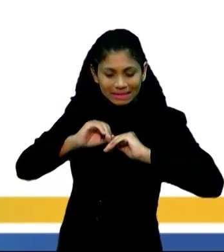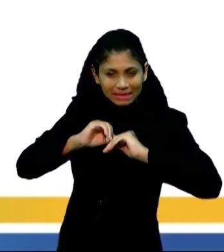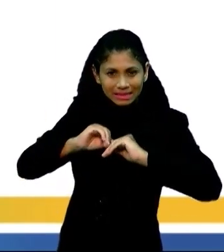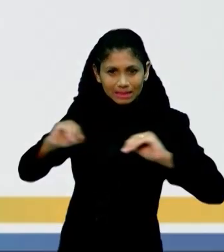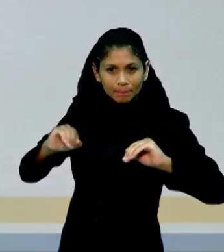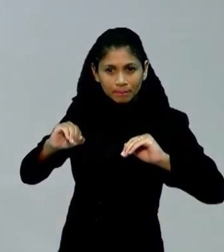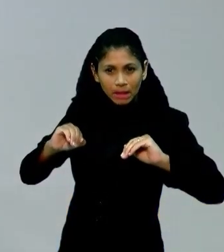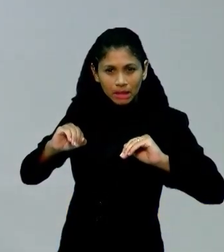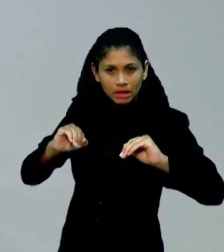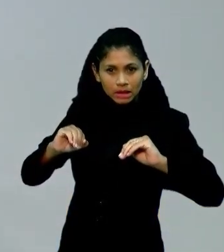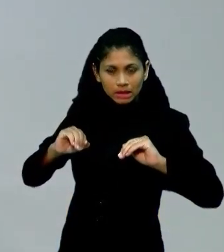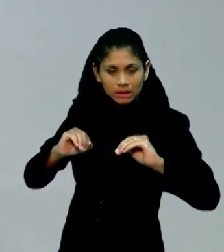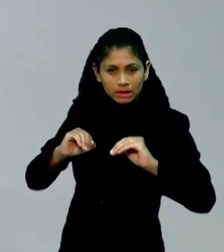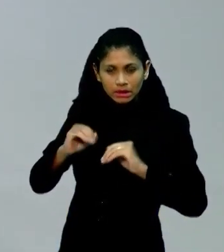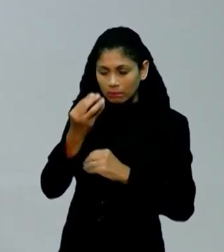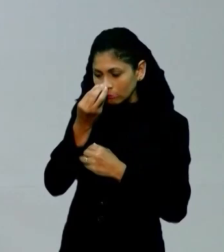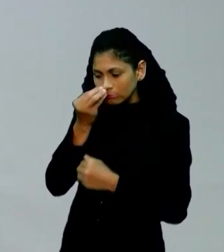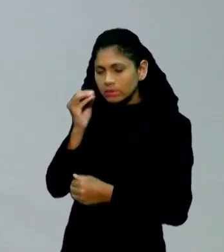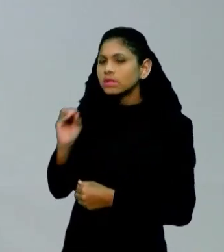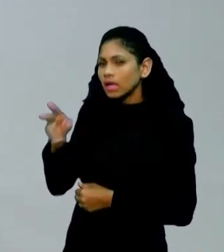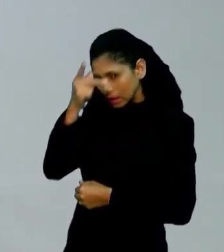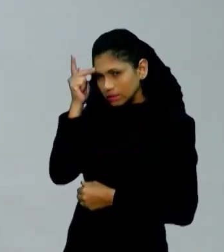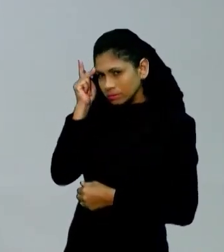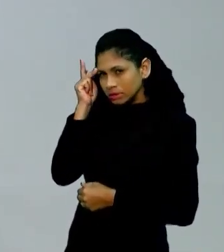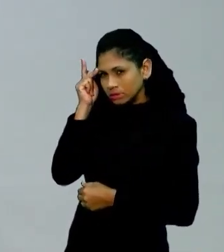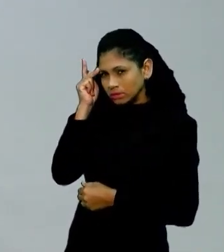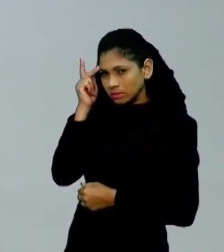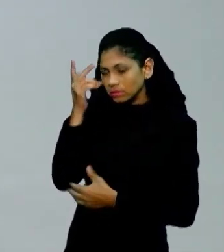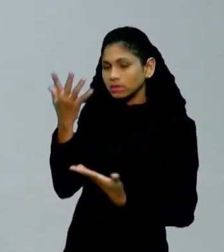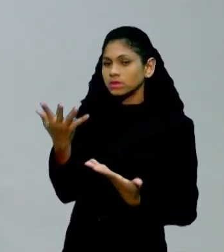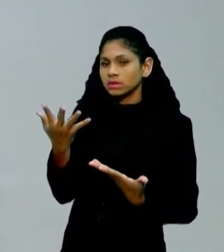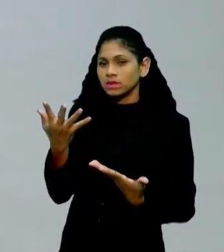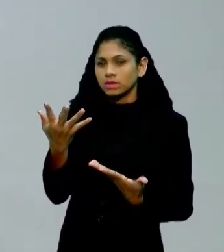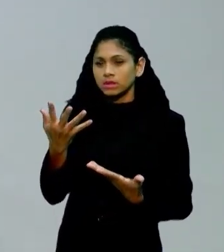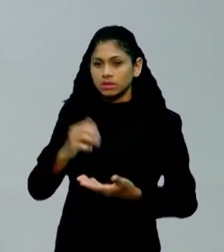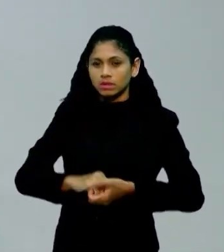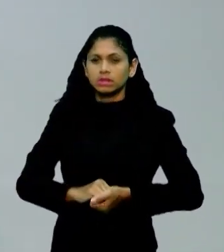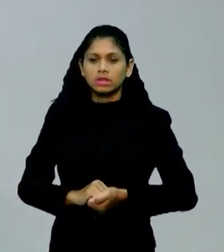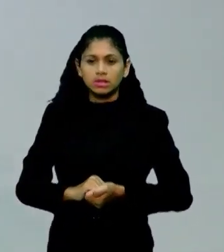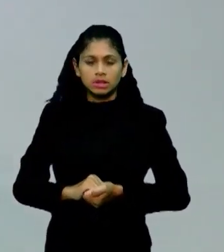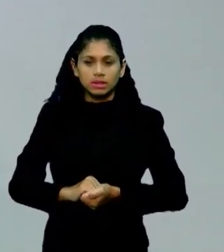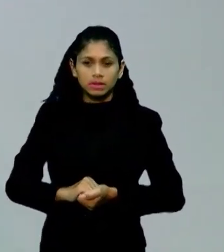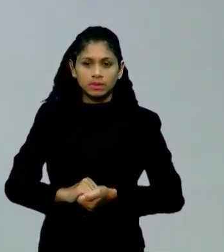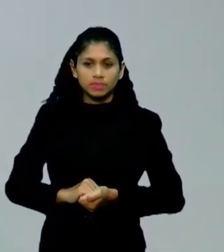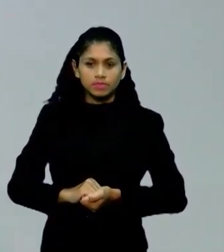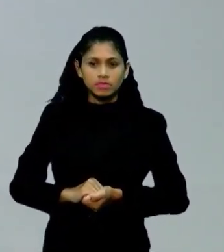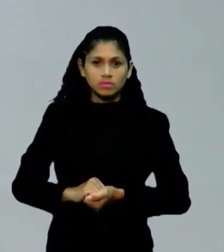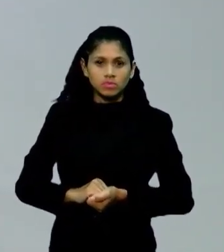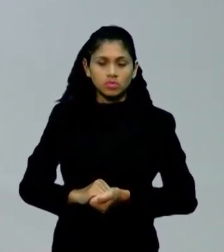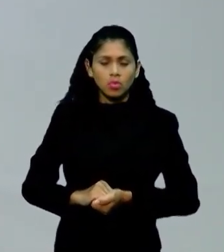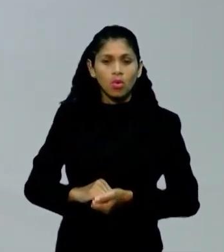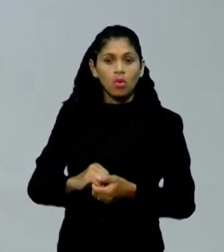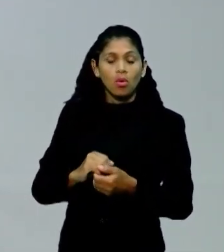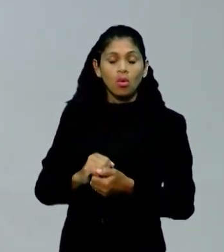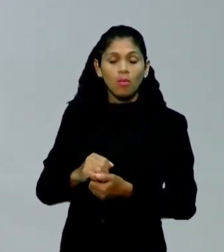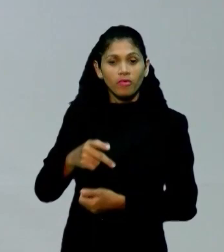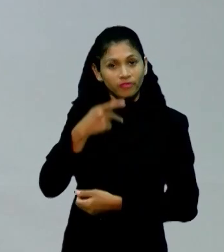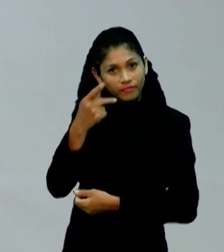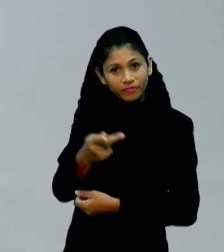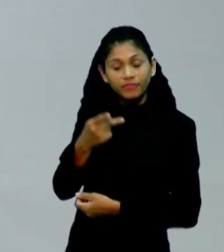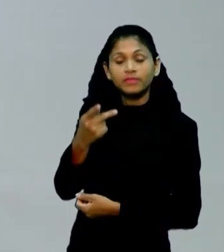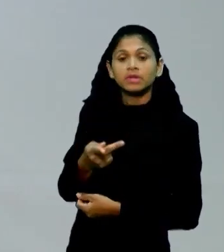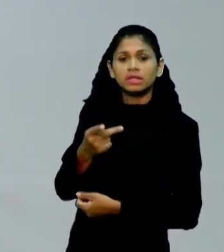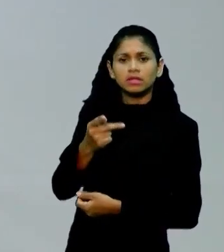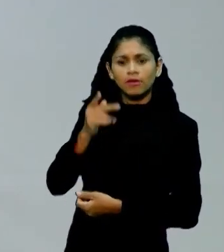aferir palavra importante aferir deduzir informar não eu posso dizer eu vou